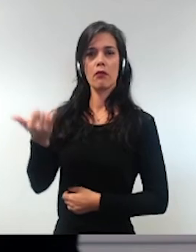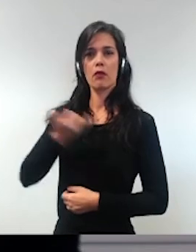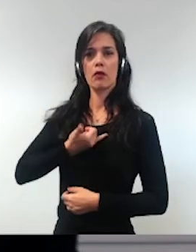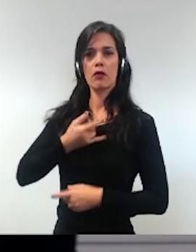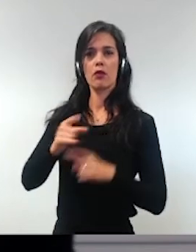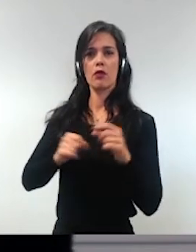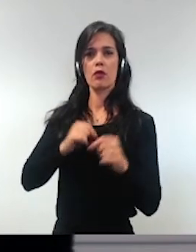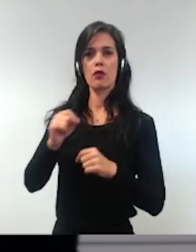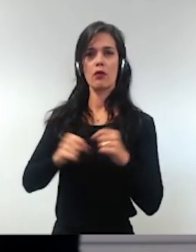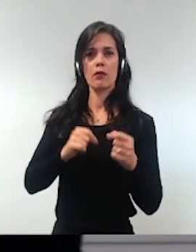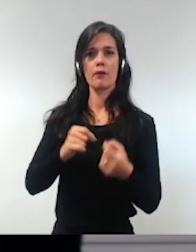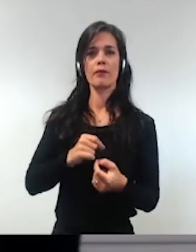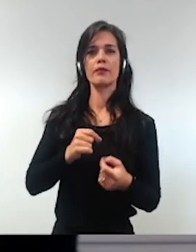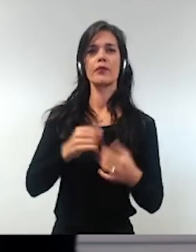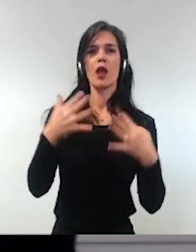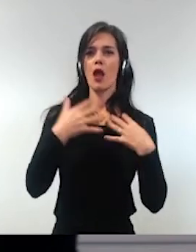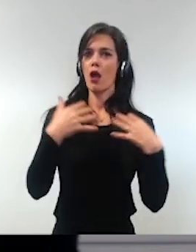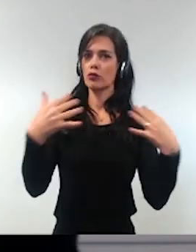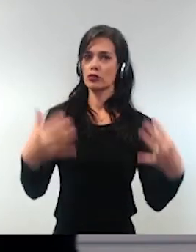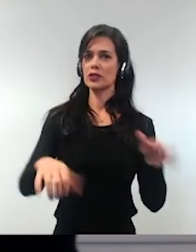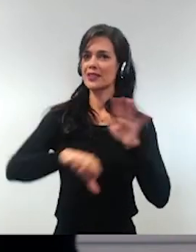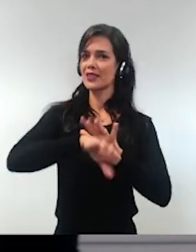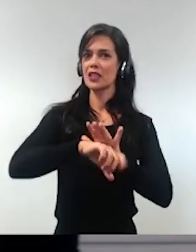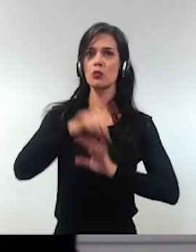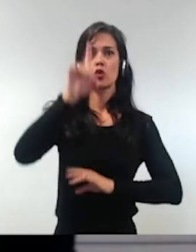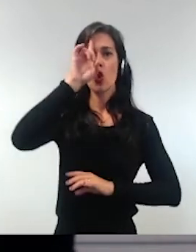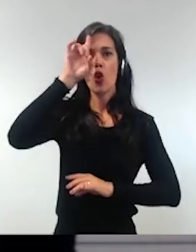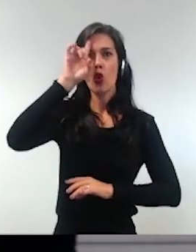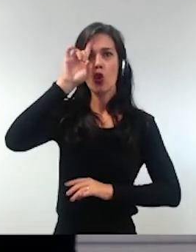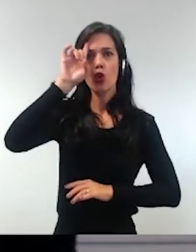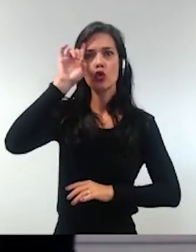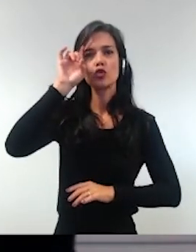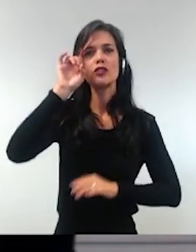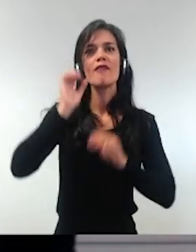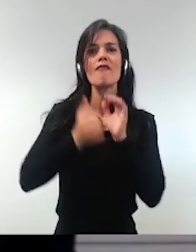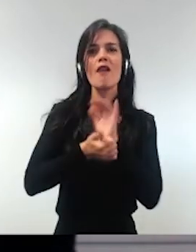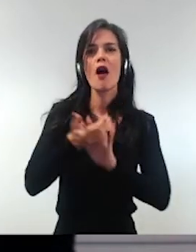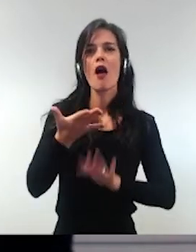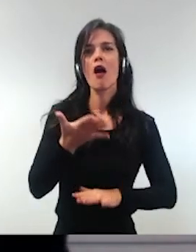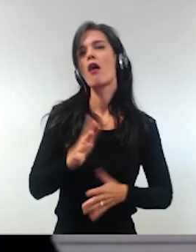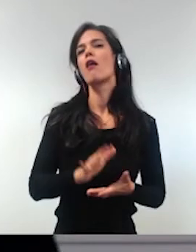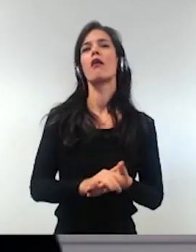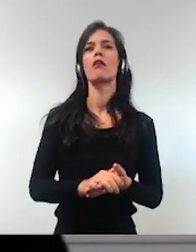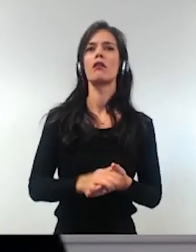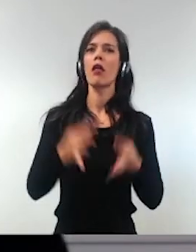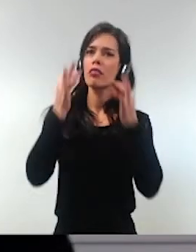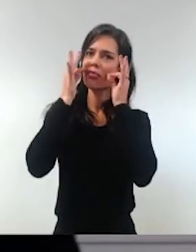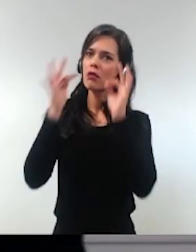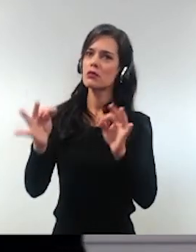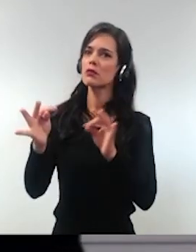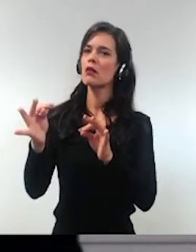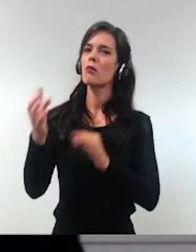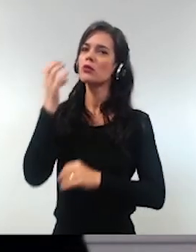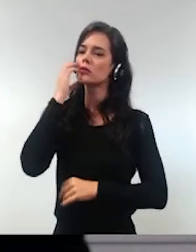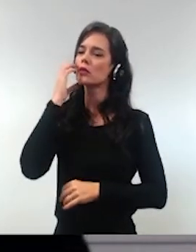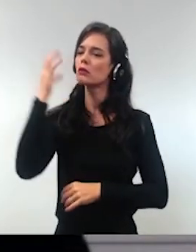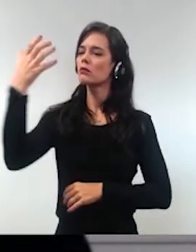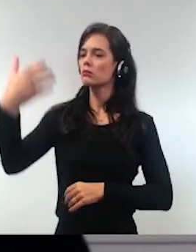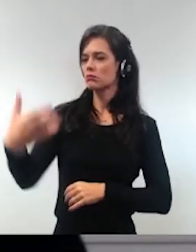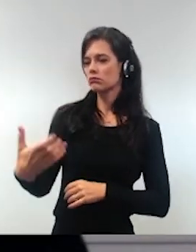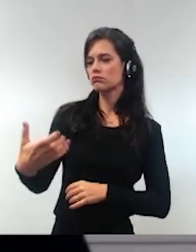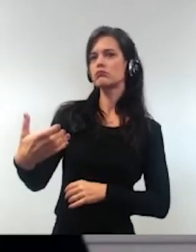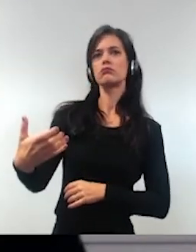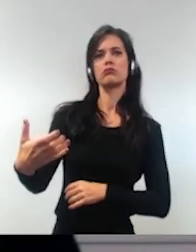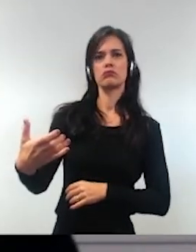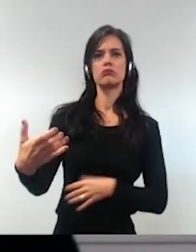audiência criminal todo santo dia, várias, inclusive ouvindo as testemunhas pelo celular. Policiais, por